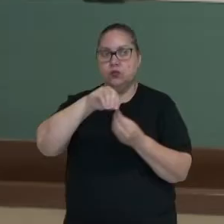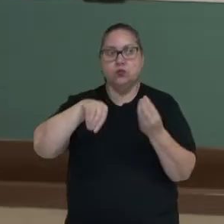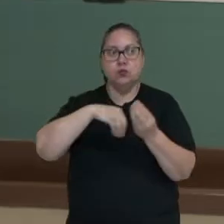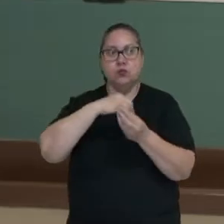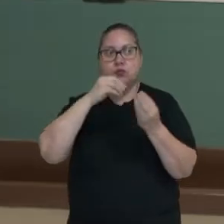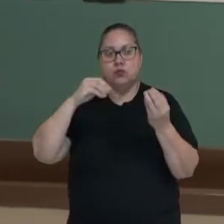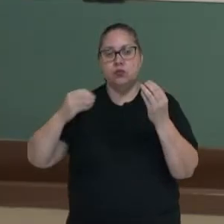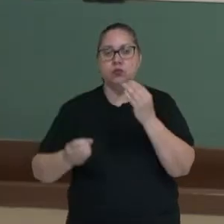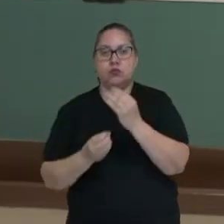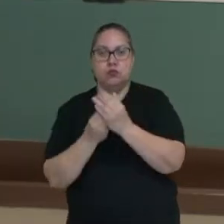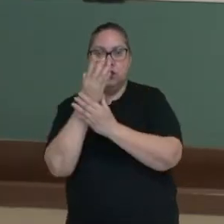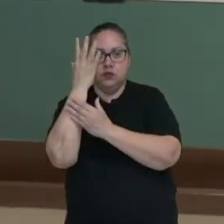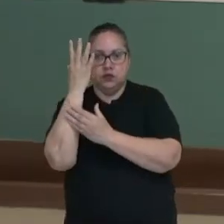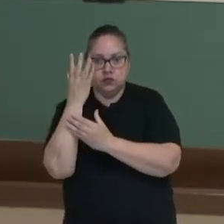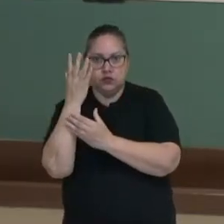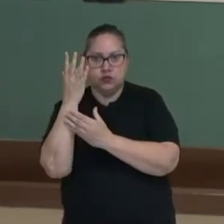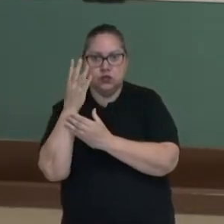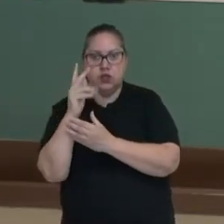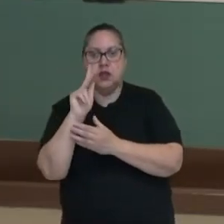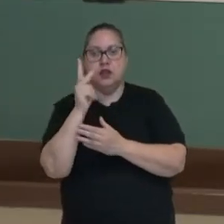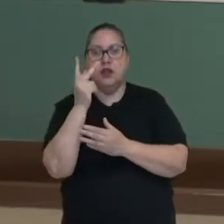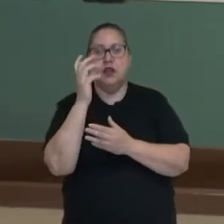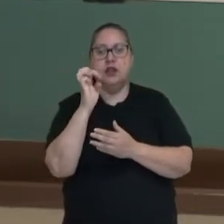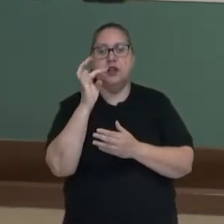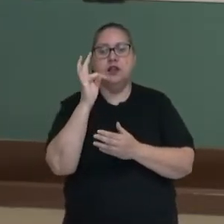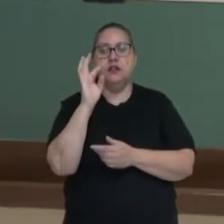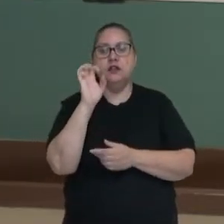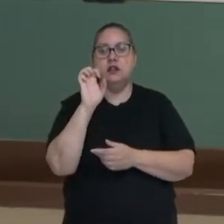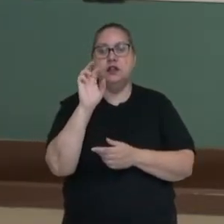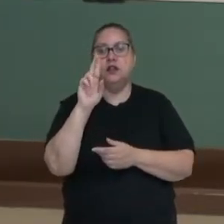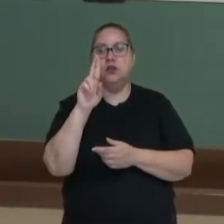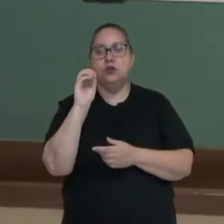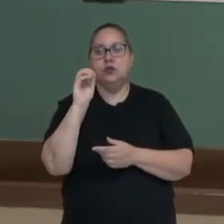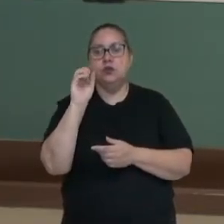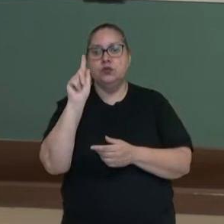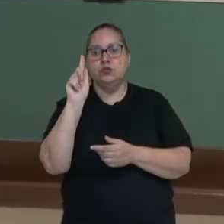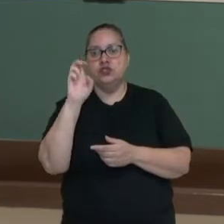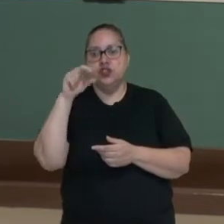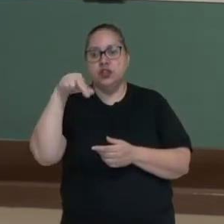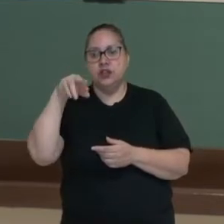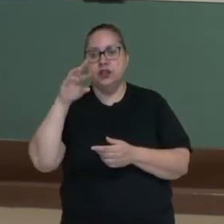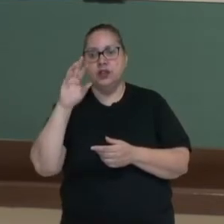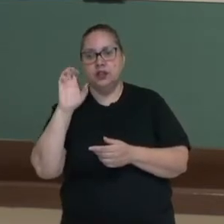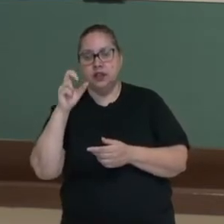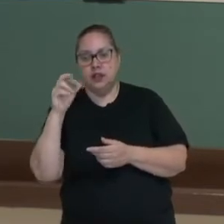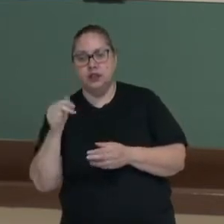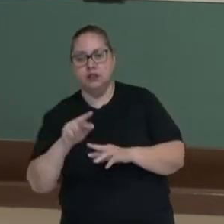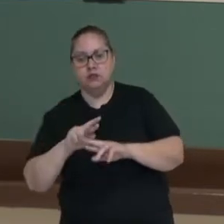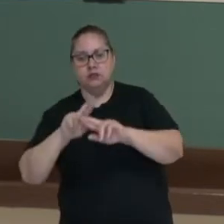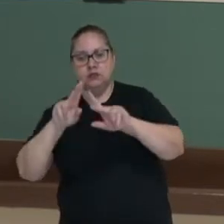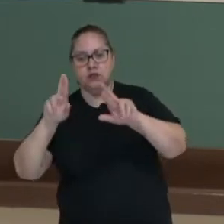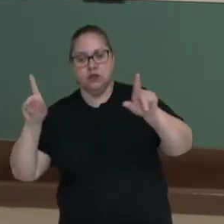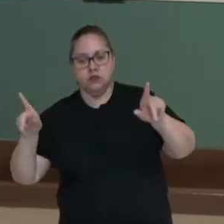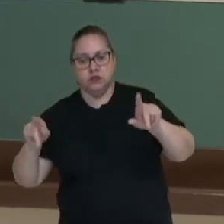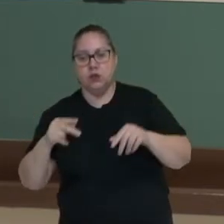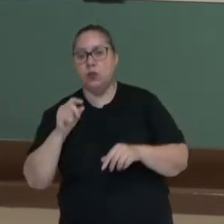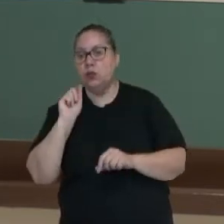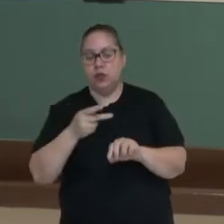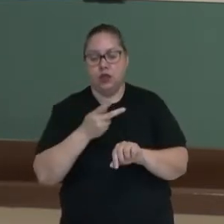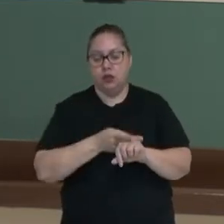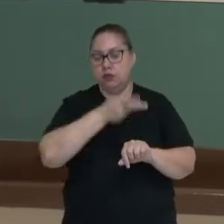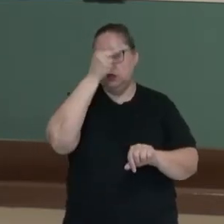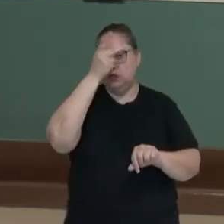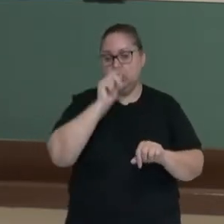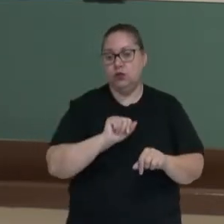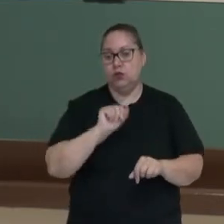tipo heterogênea. Eu consigo perceber coisas diferentes, o que é petróleo e o que